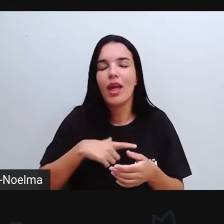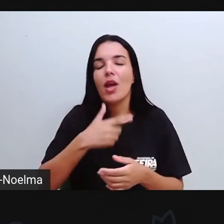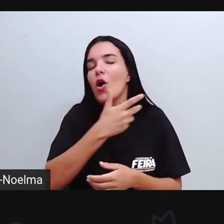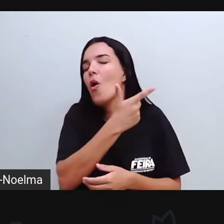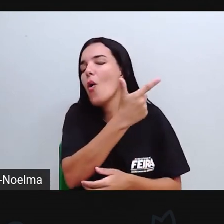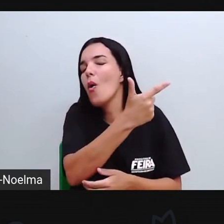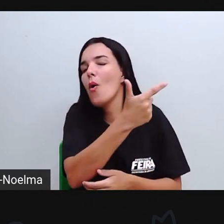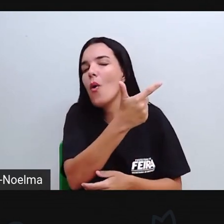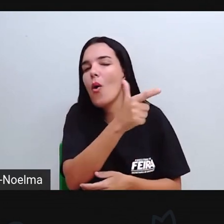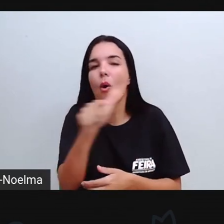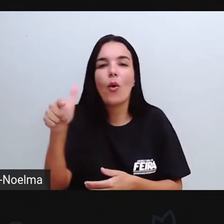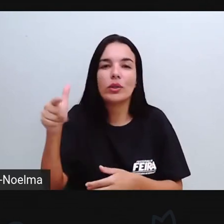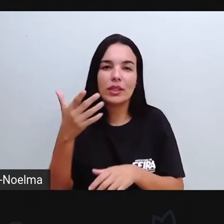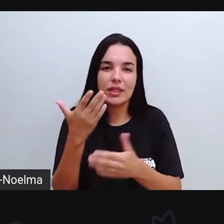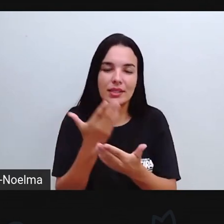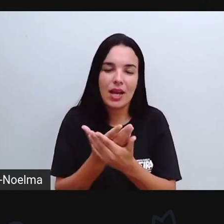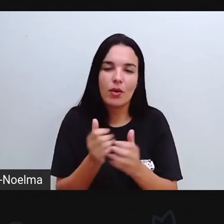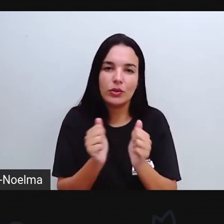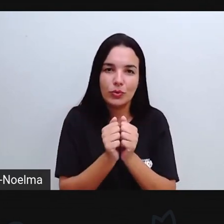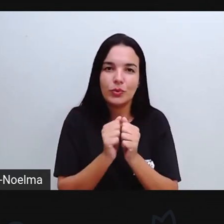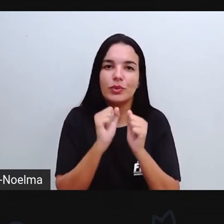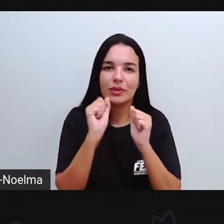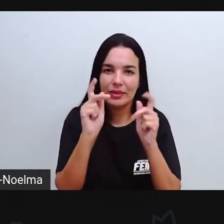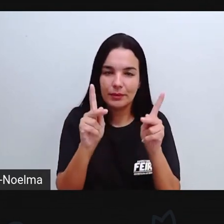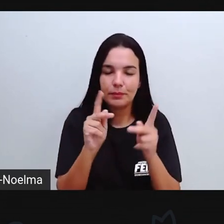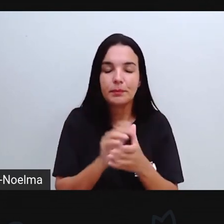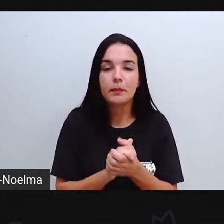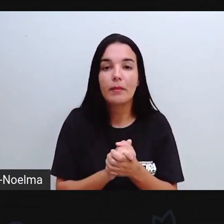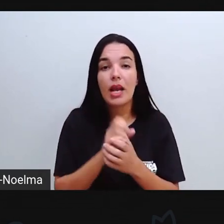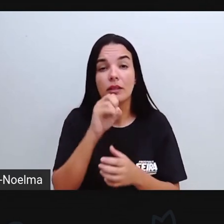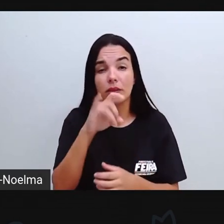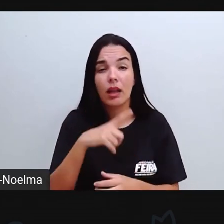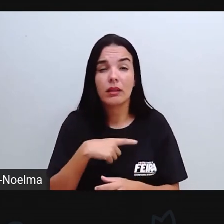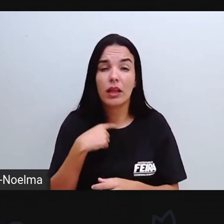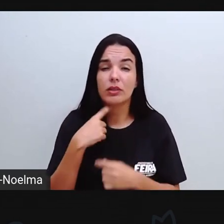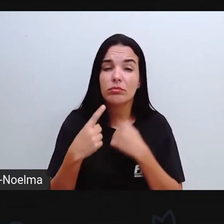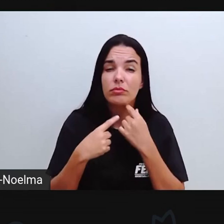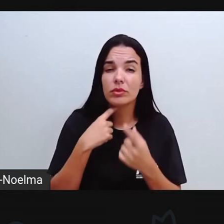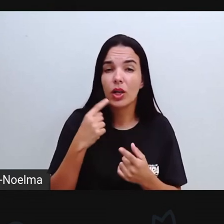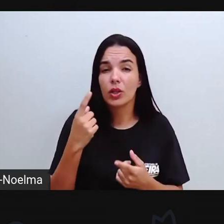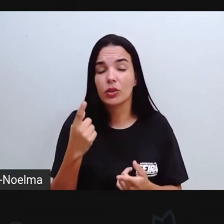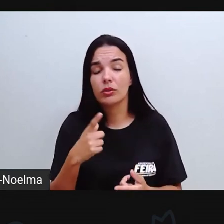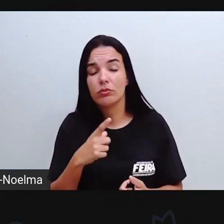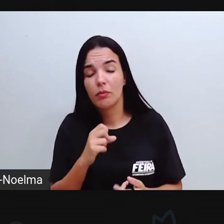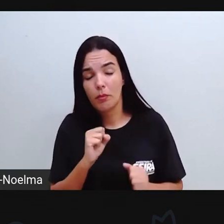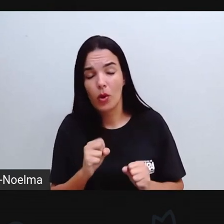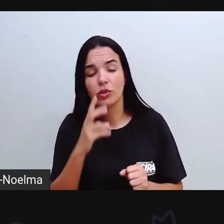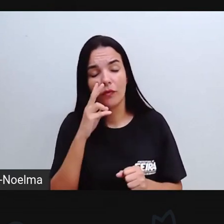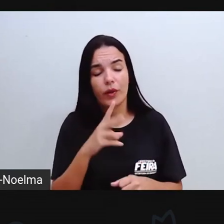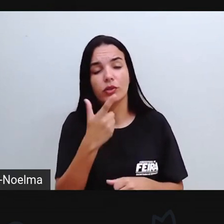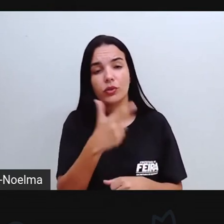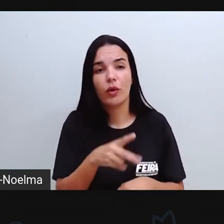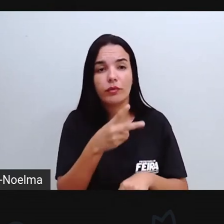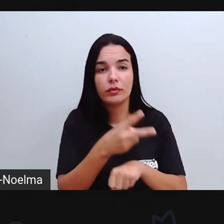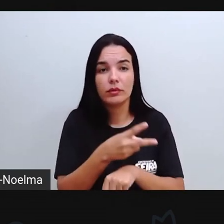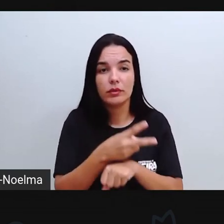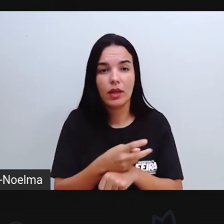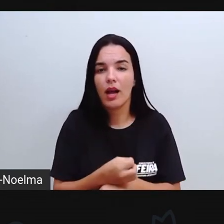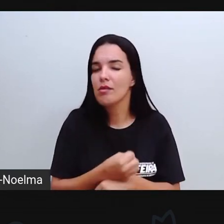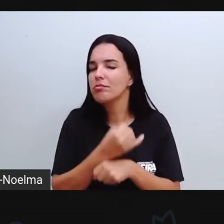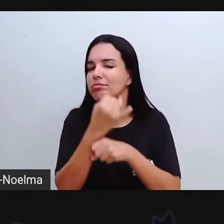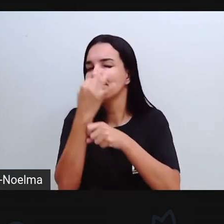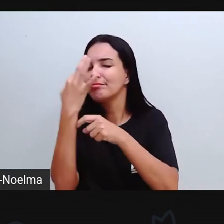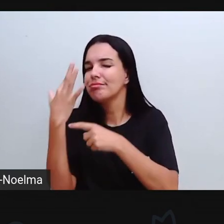aulas, estão todos lá. Então, caso vocês sintam alguma dúvida, assista novamente essa aula, quantas vezes vocês